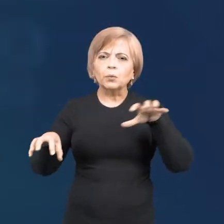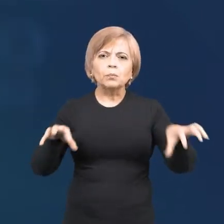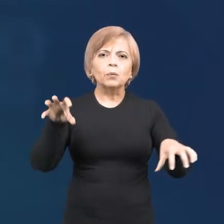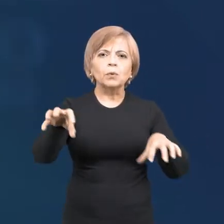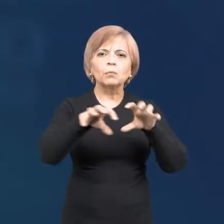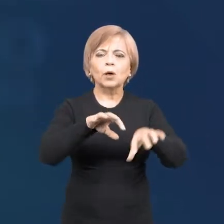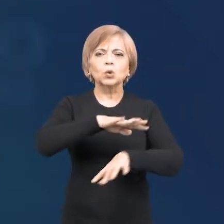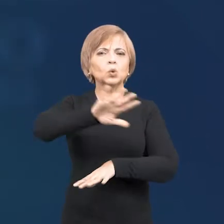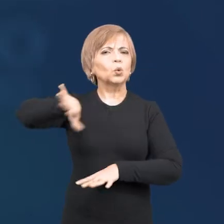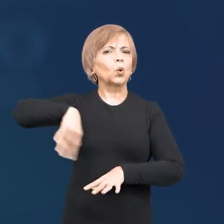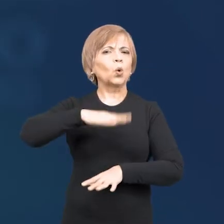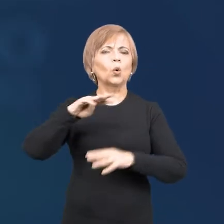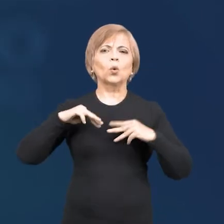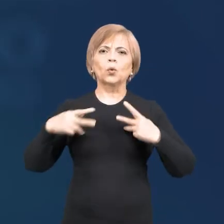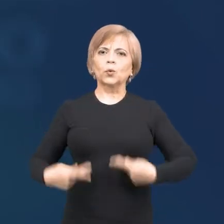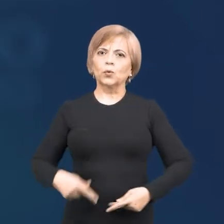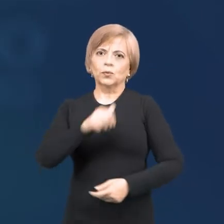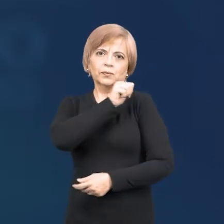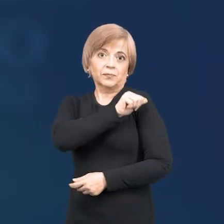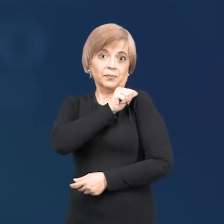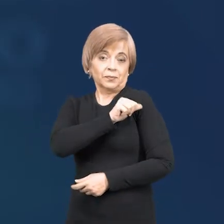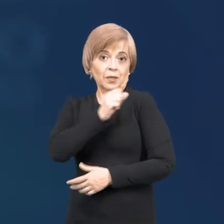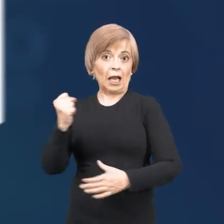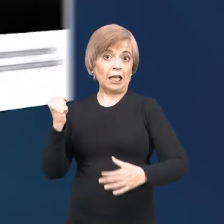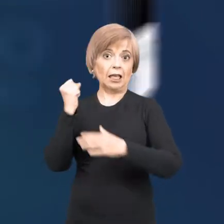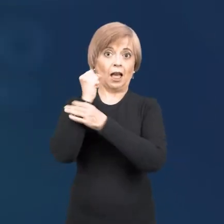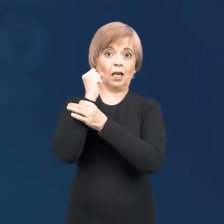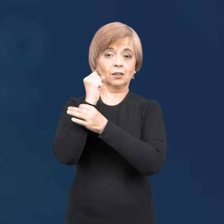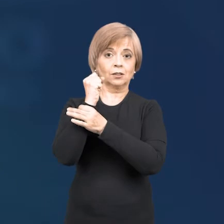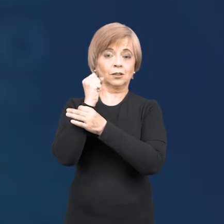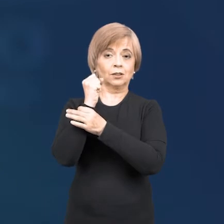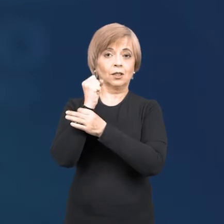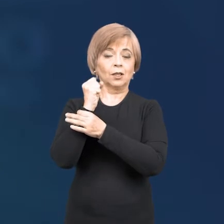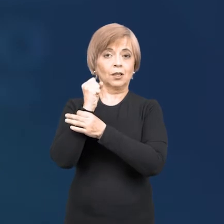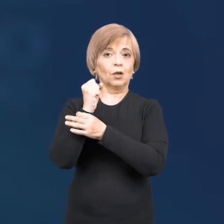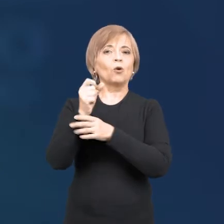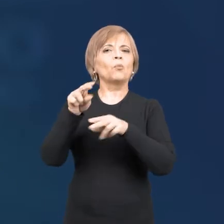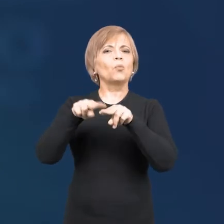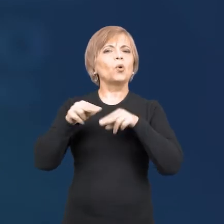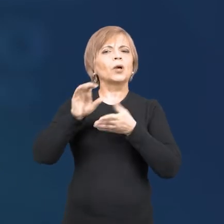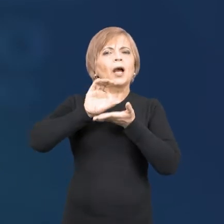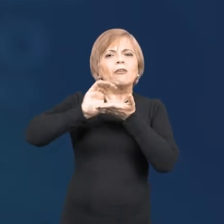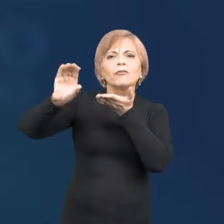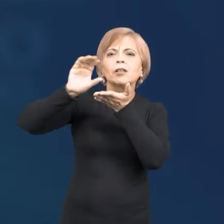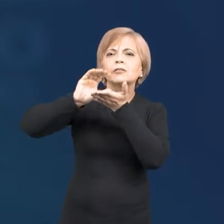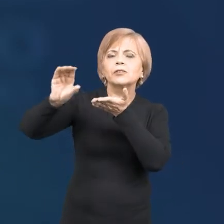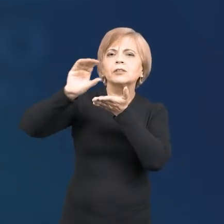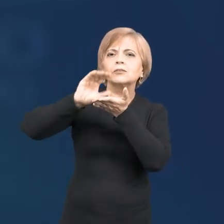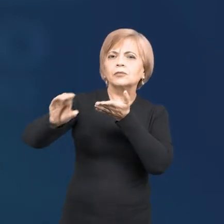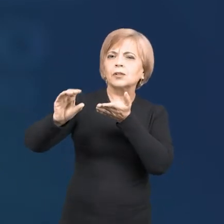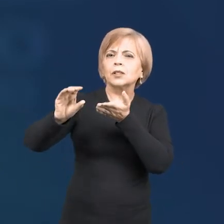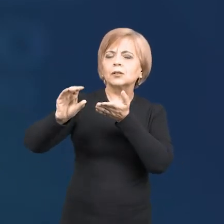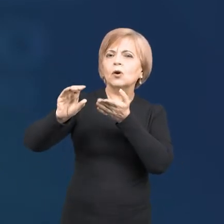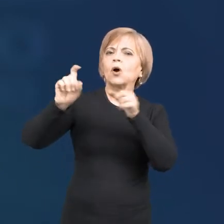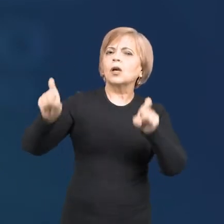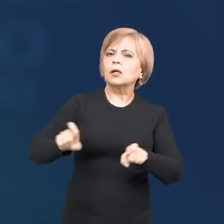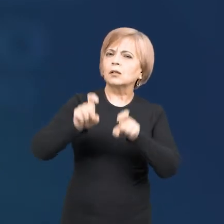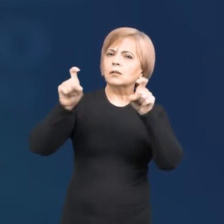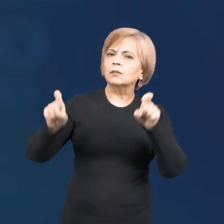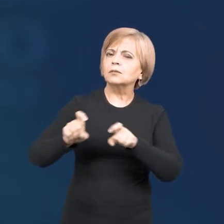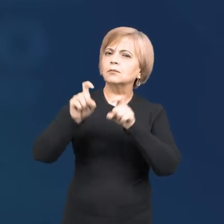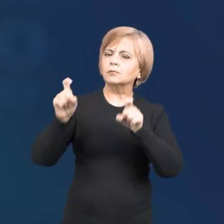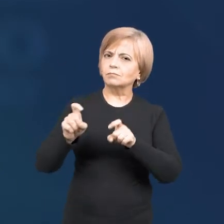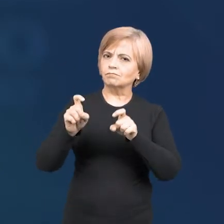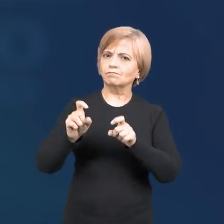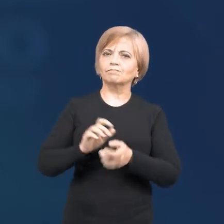setores do MPRJ foi garantida devido a todos os investimentos que a instituição vem fazendo em